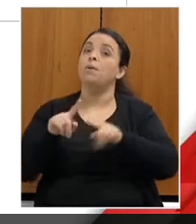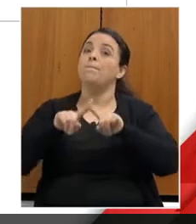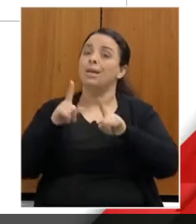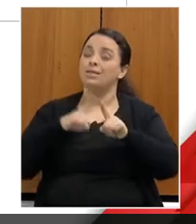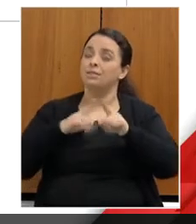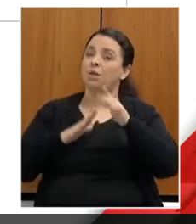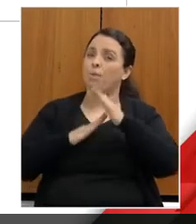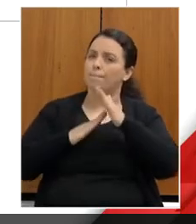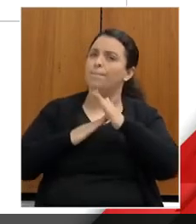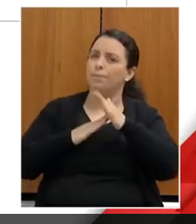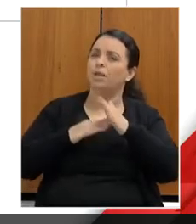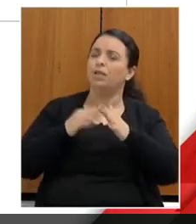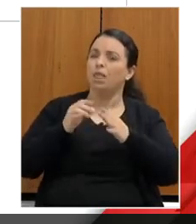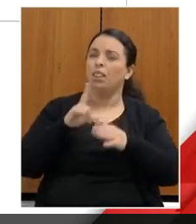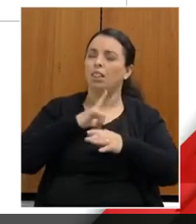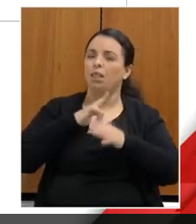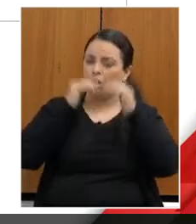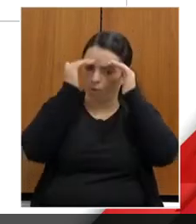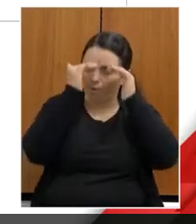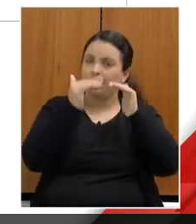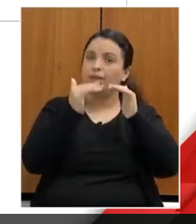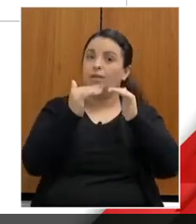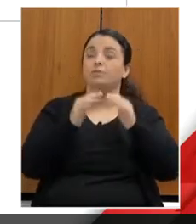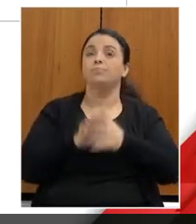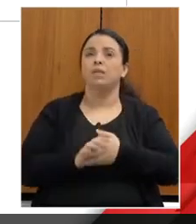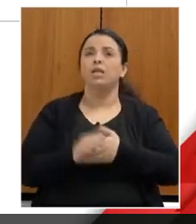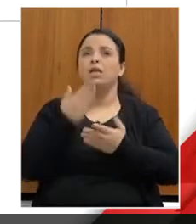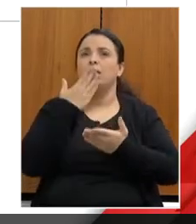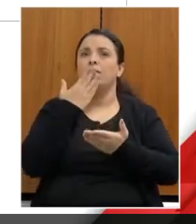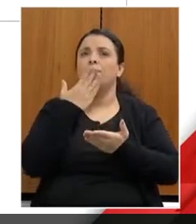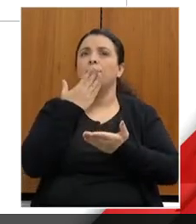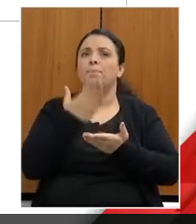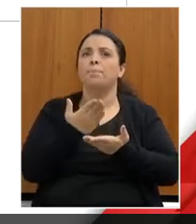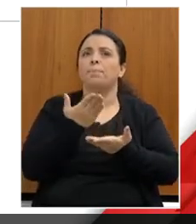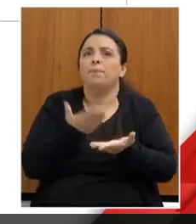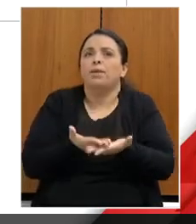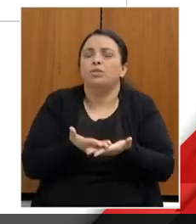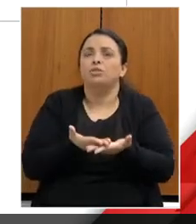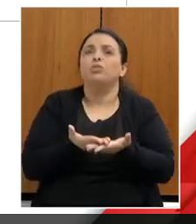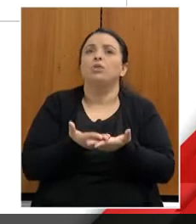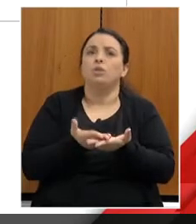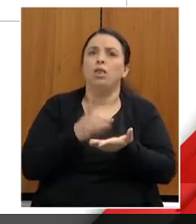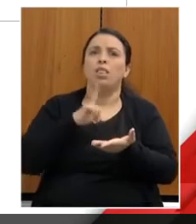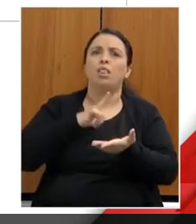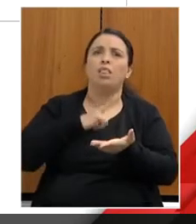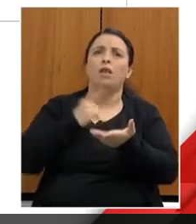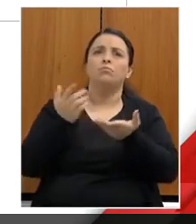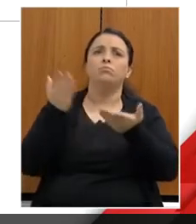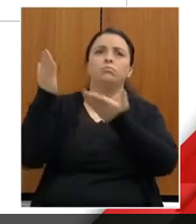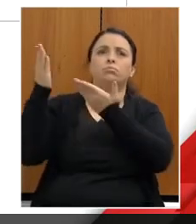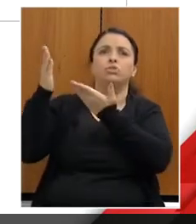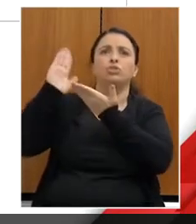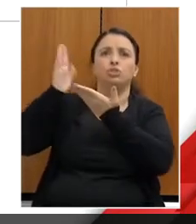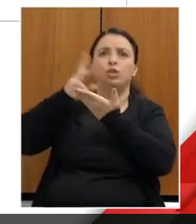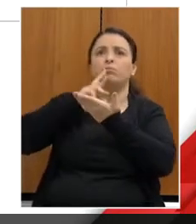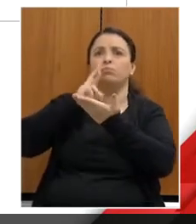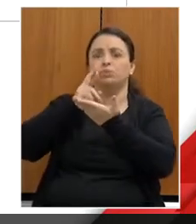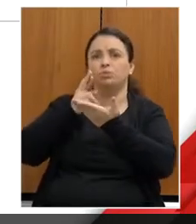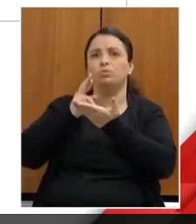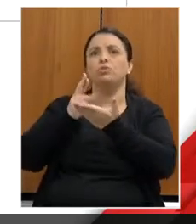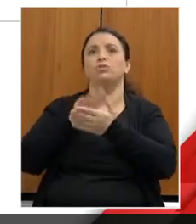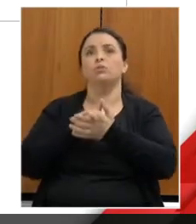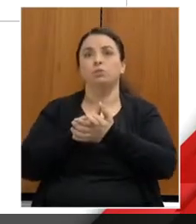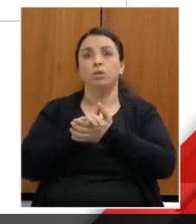resposta. Requerimentos, 399, 357 respondidos, com 89% de demandas atendidas. Também os que